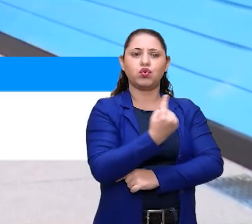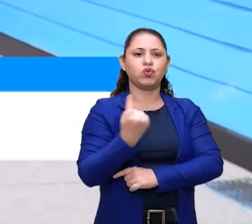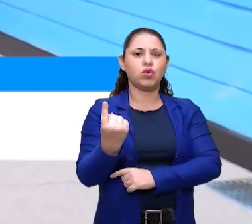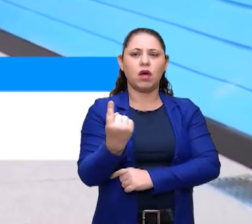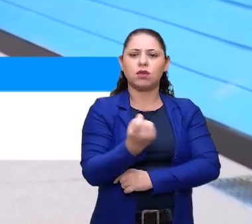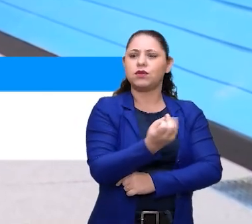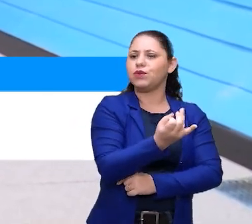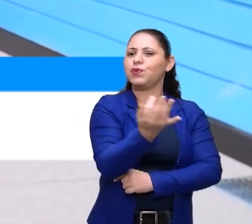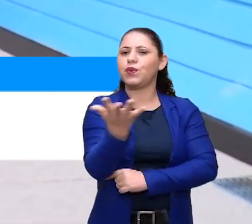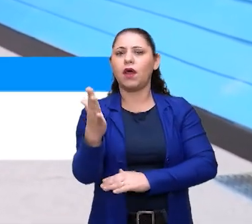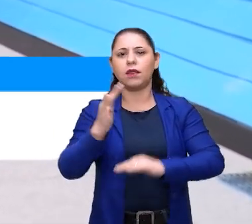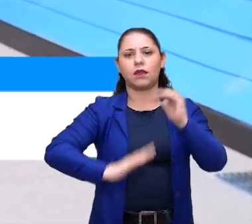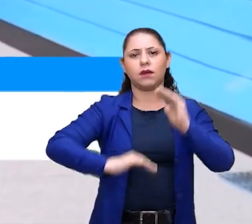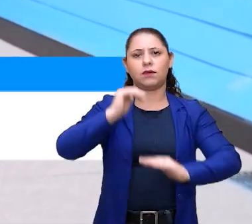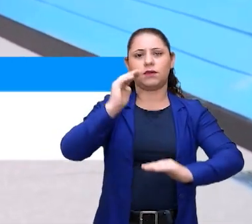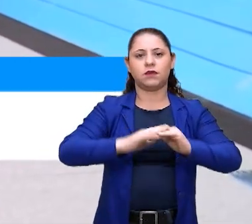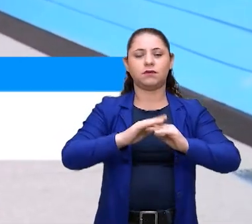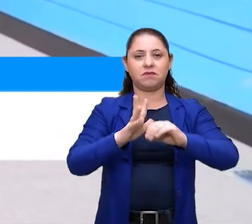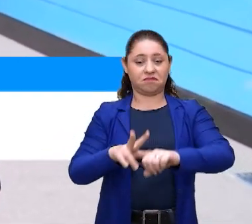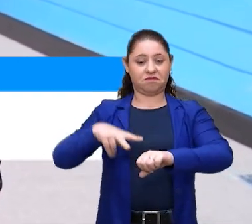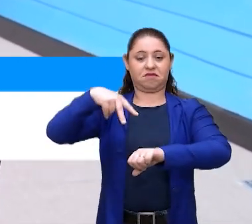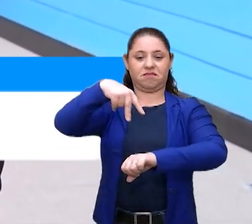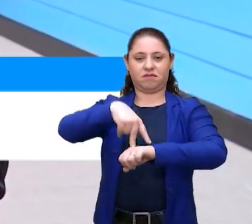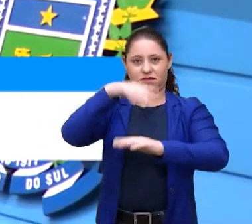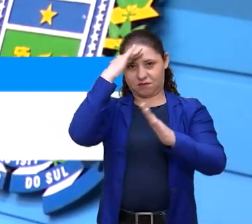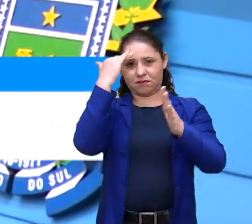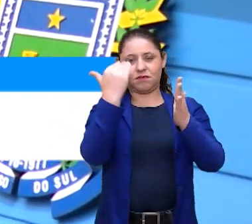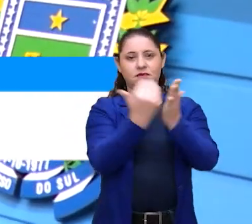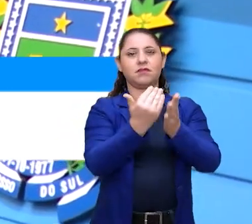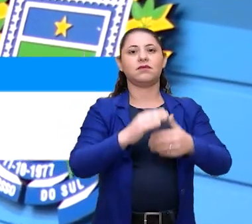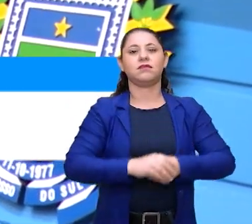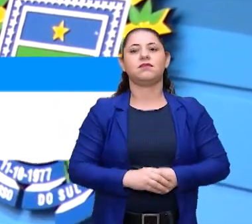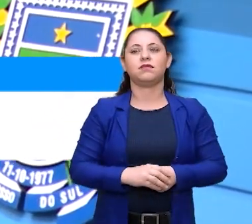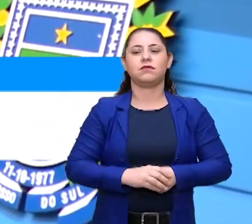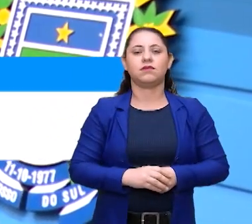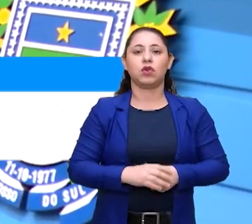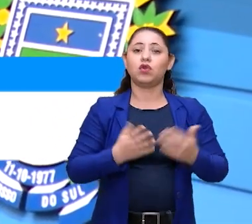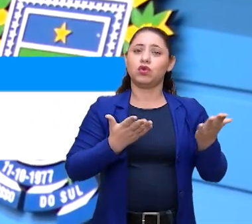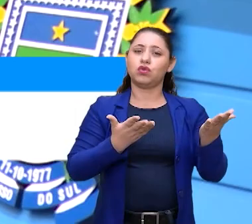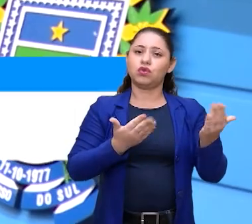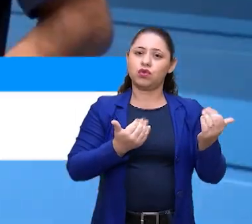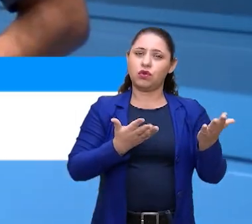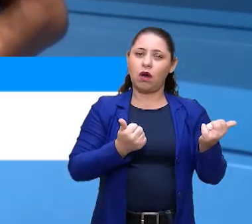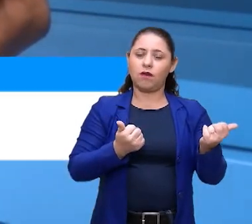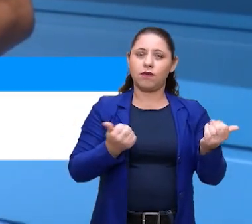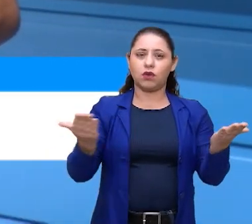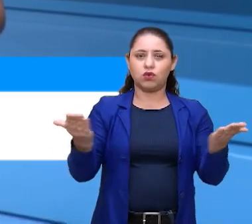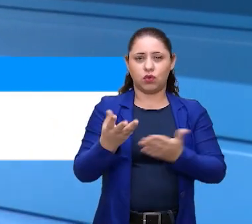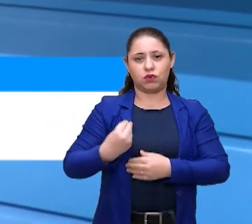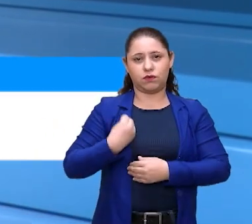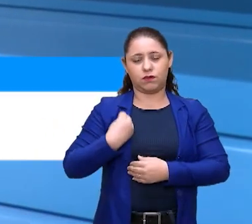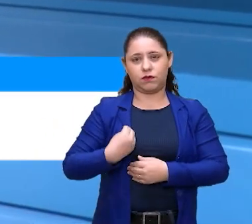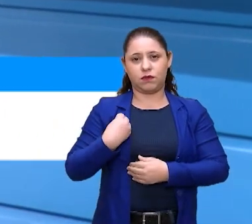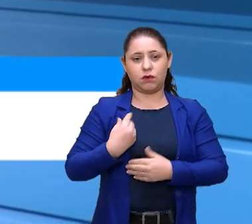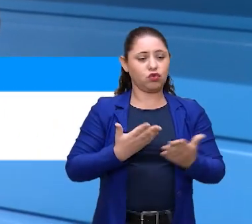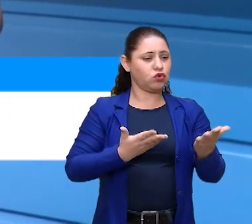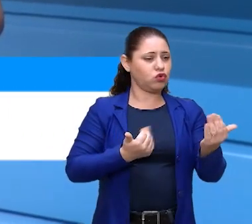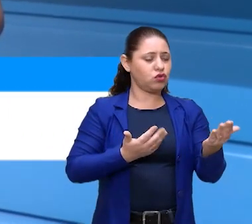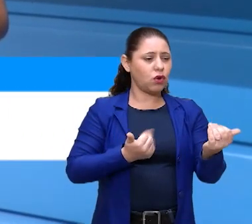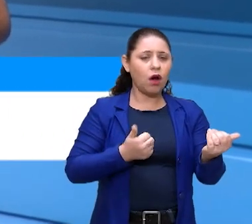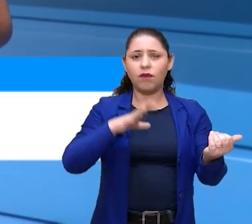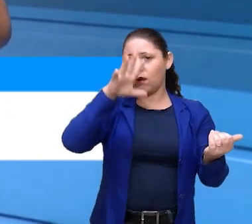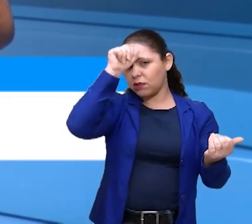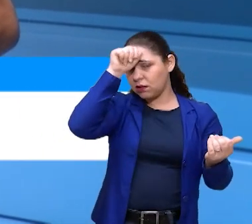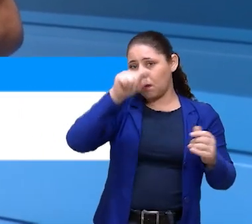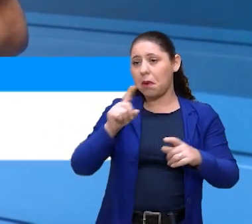homenagem coloca os vários trabalhadores e trabalhadoras nessa posição de reconhecimento, tanto os jovens, como nós vimos